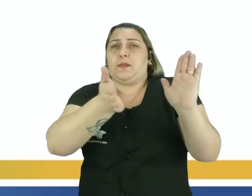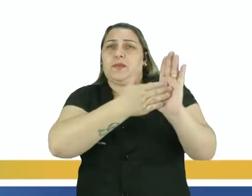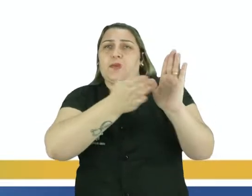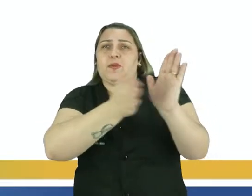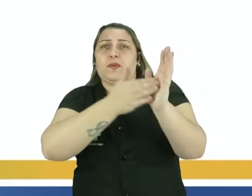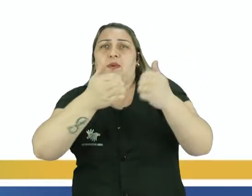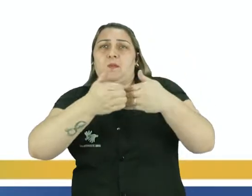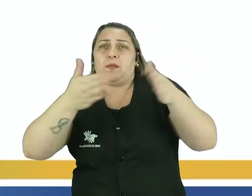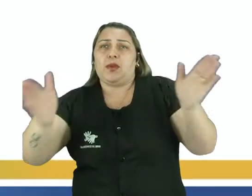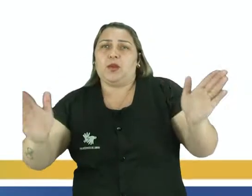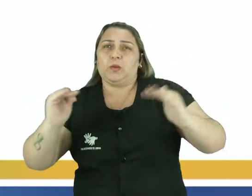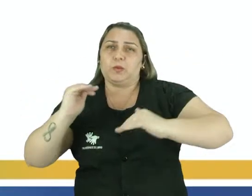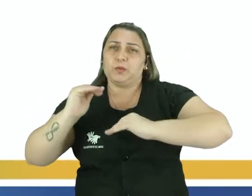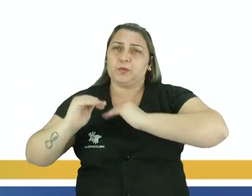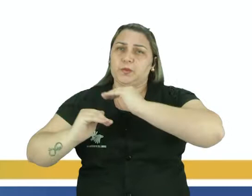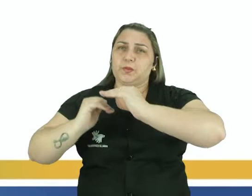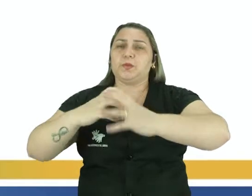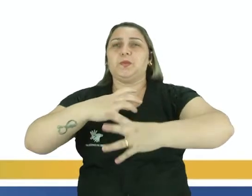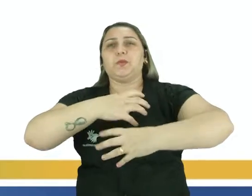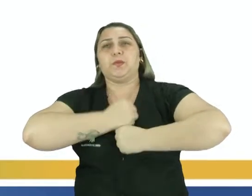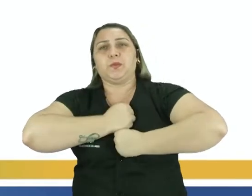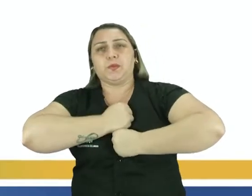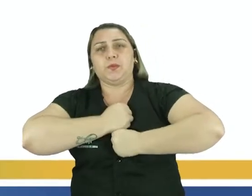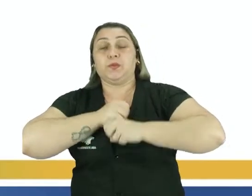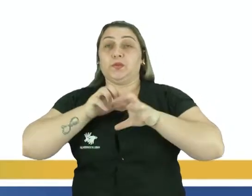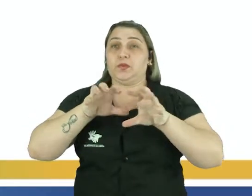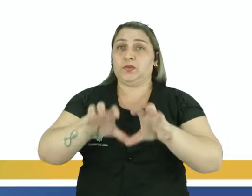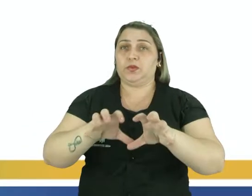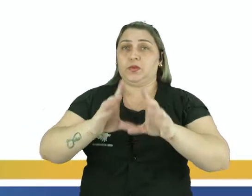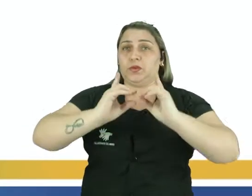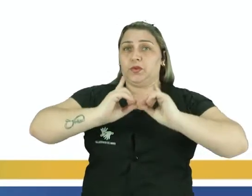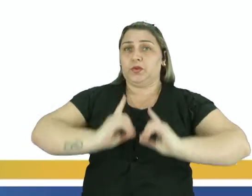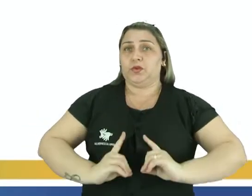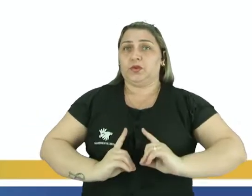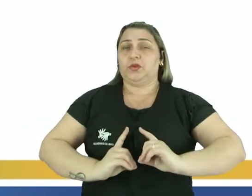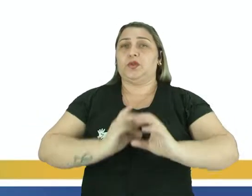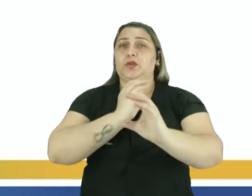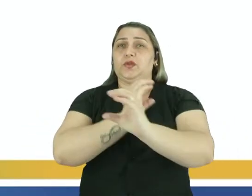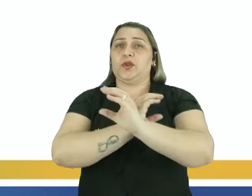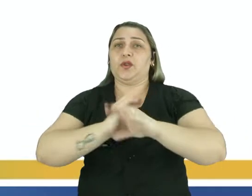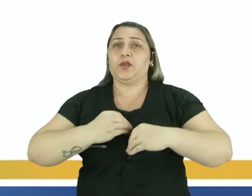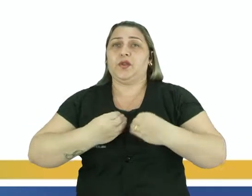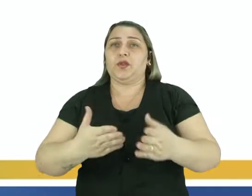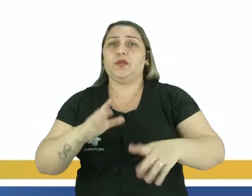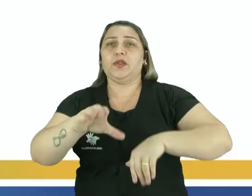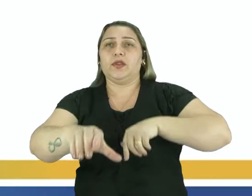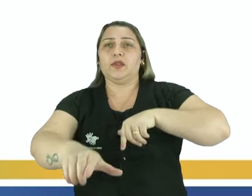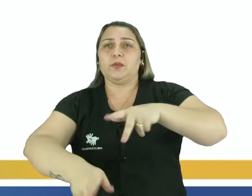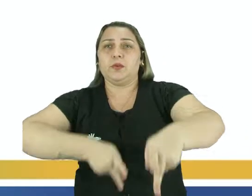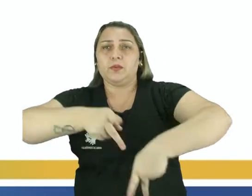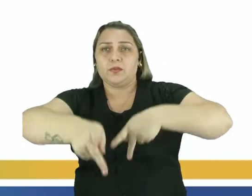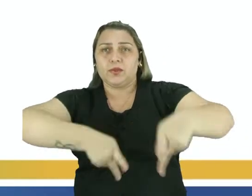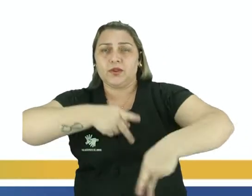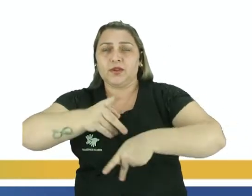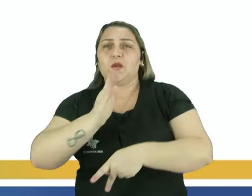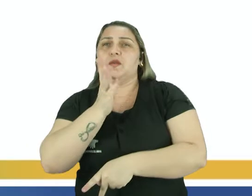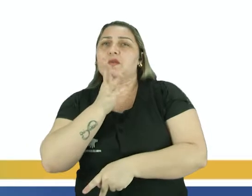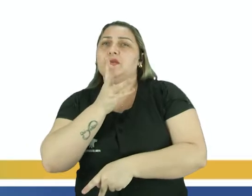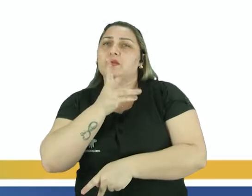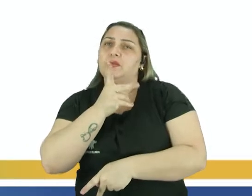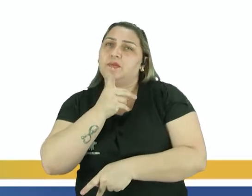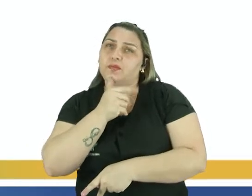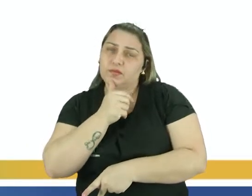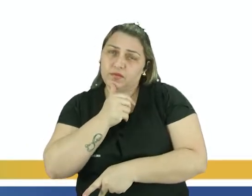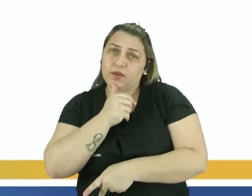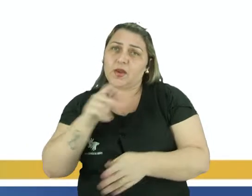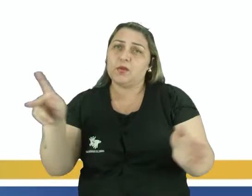abertura lenta, gradual e segura. Dessa forma, os direitos civis seriam devolvidos à população lentamente. Então, é o